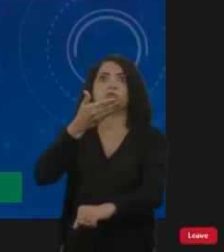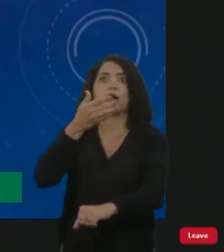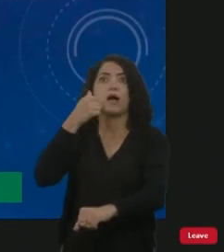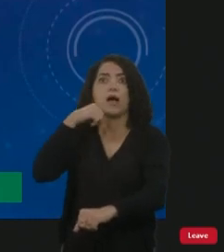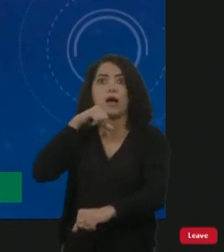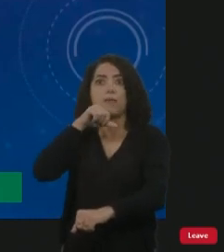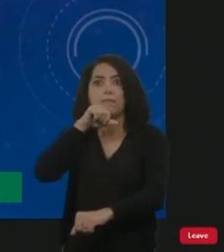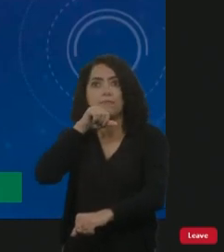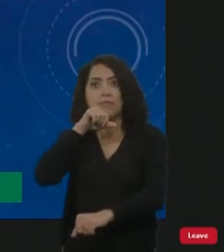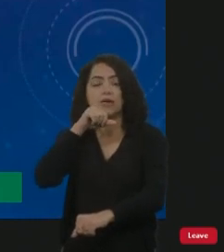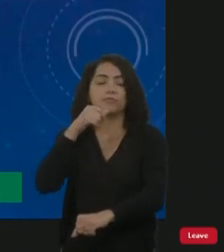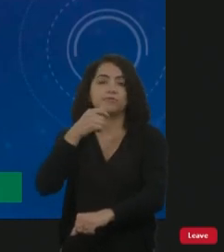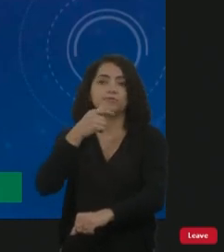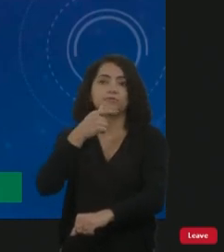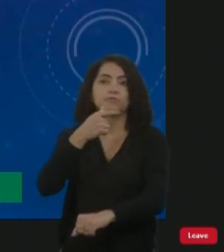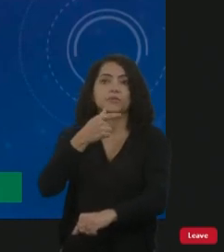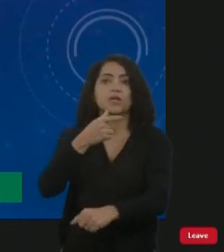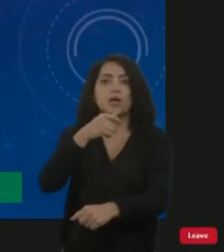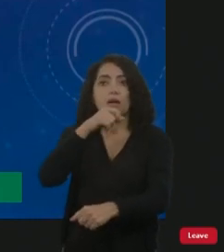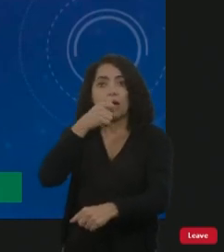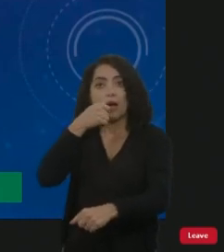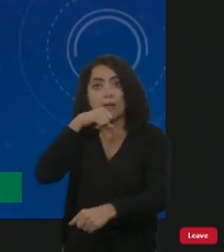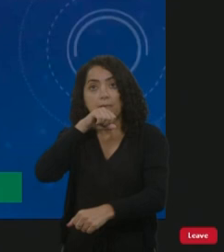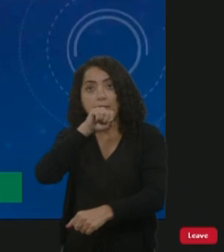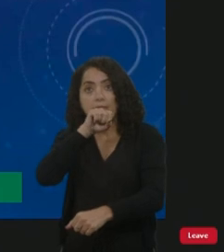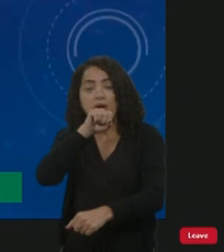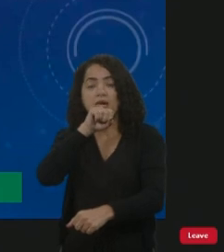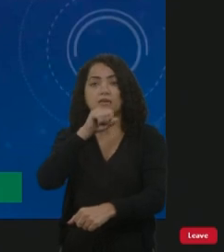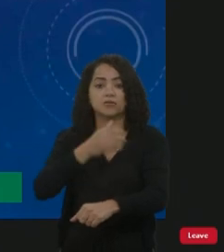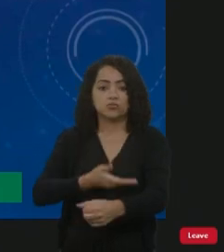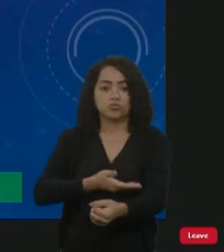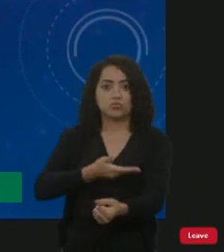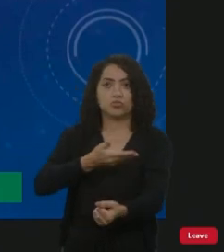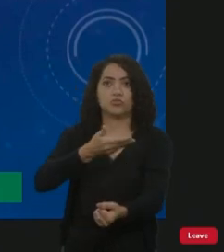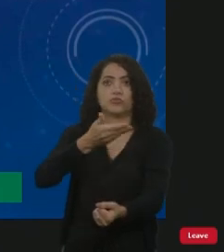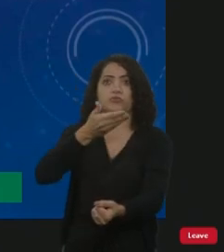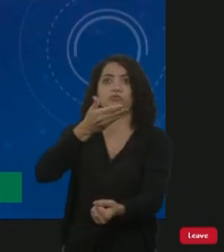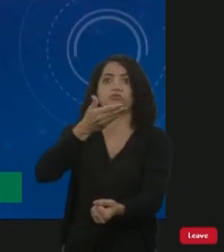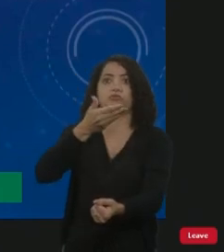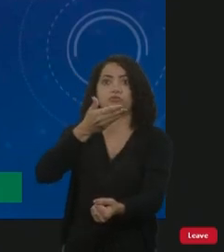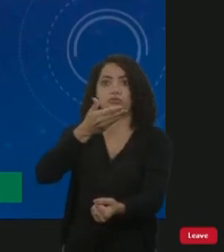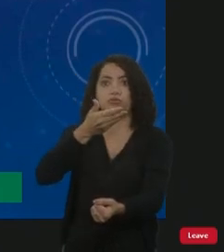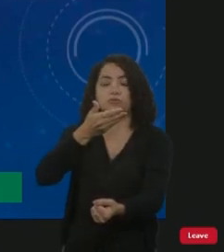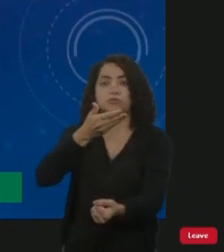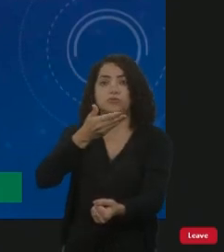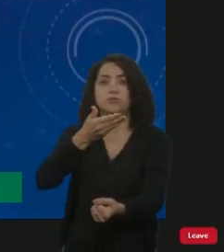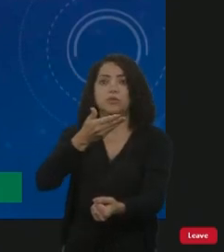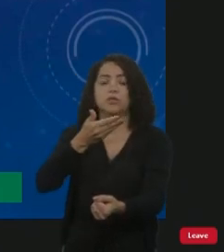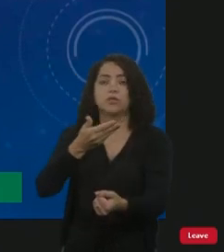um relatório de alta que falava iminência de pré-eclâmpsia, uma situação que nem existe,